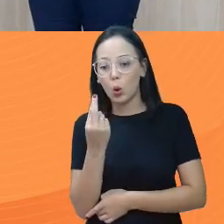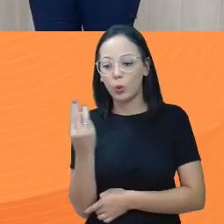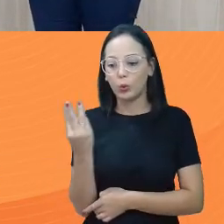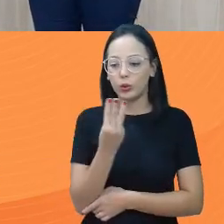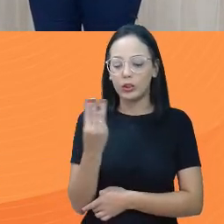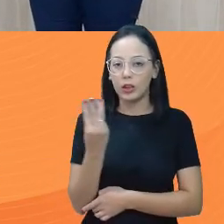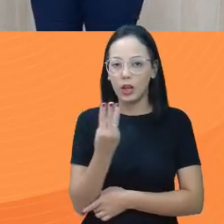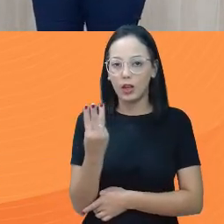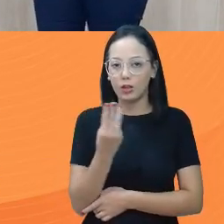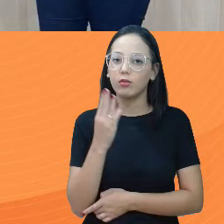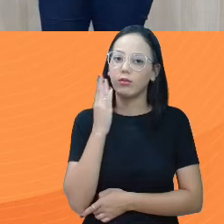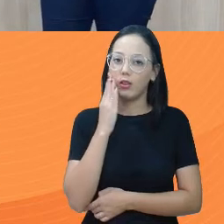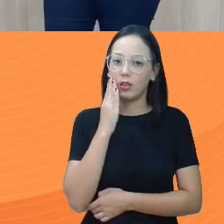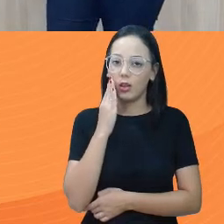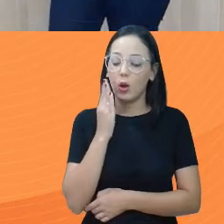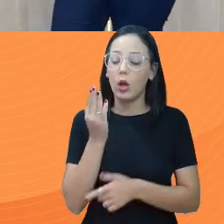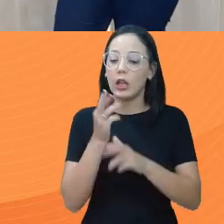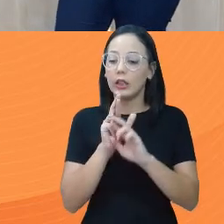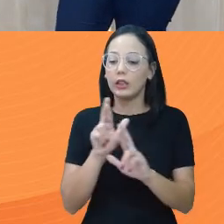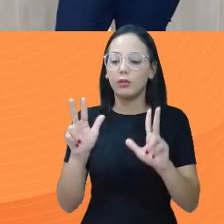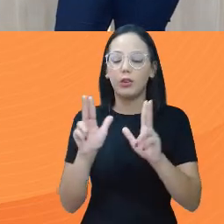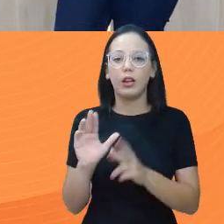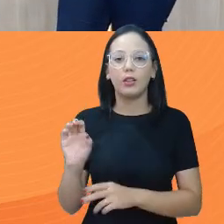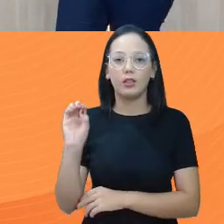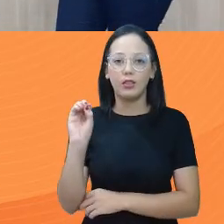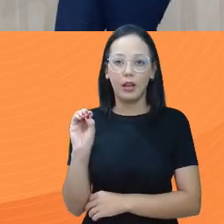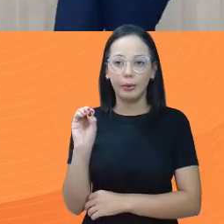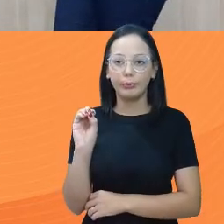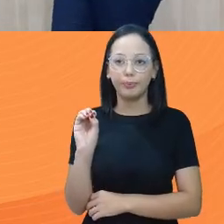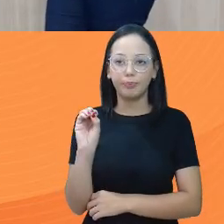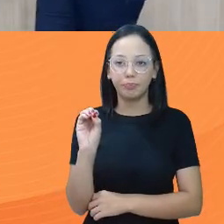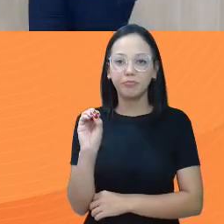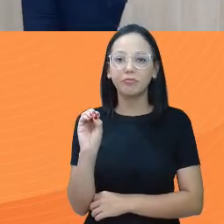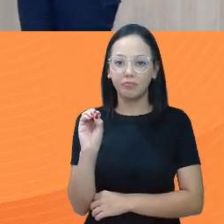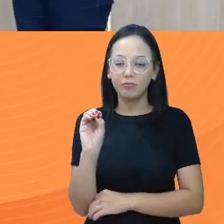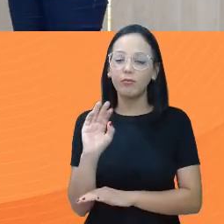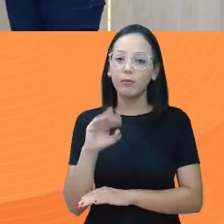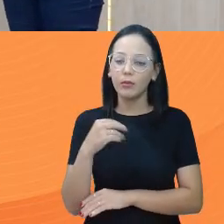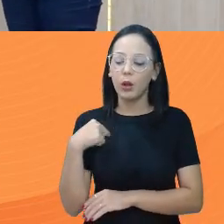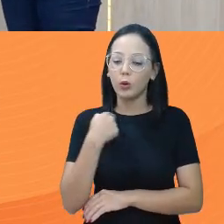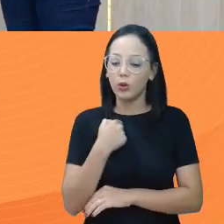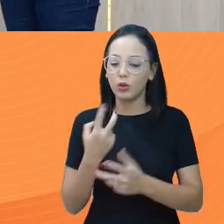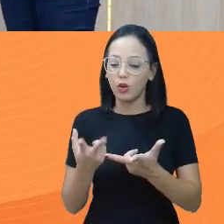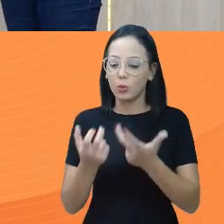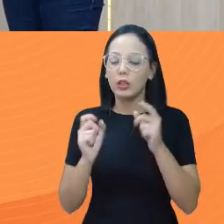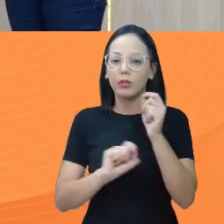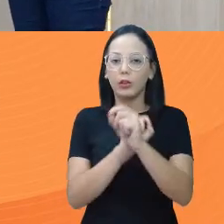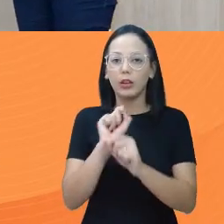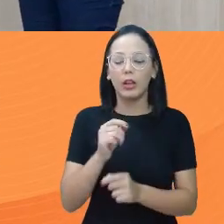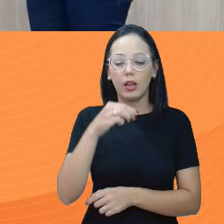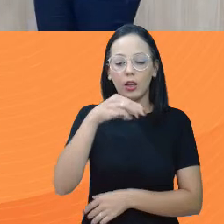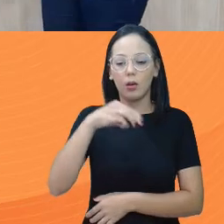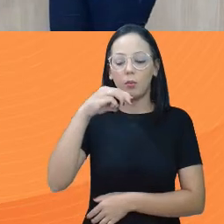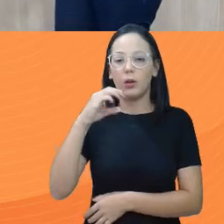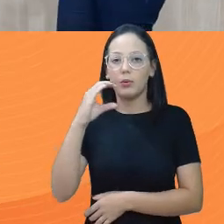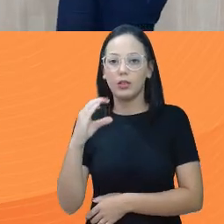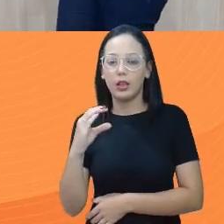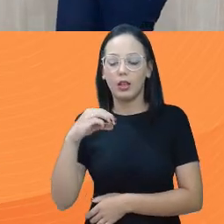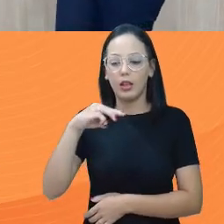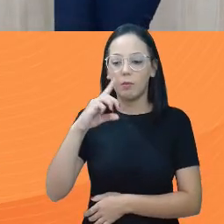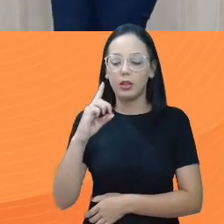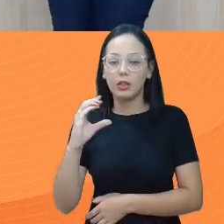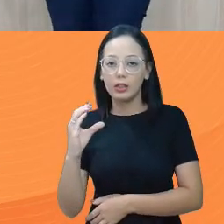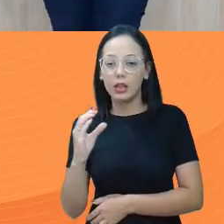enfim, ao mesmo tempo, diferente do zero, tá certo? Nesse caso, a gente observa aí que o MMC entre 3 e